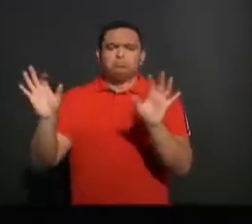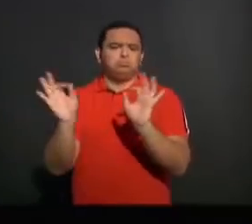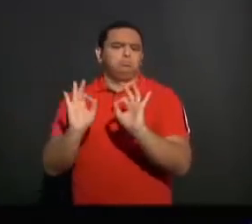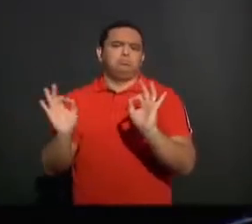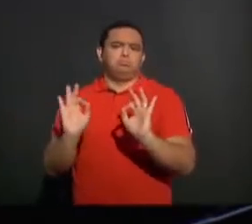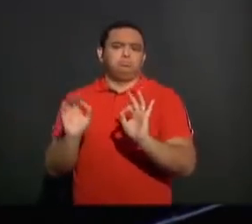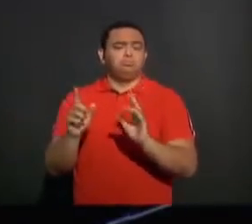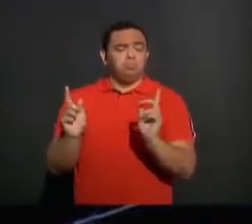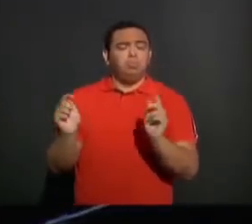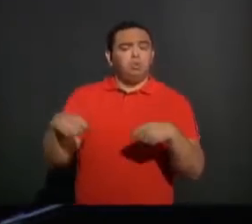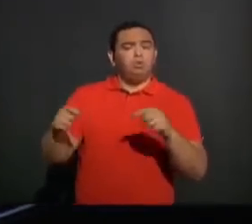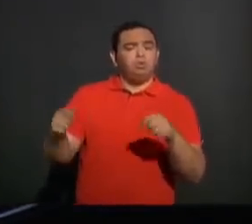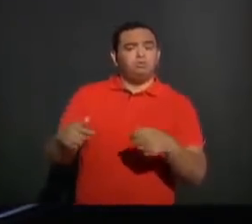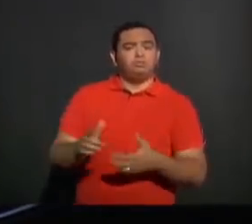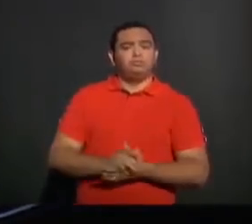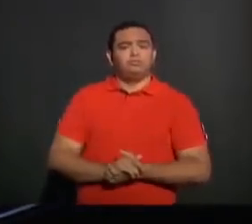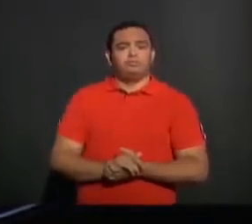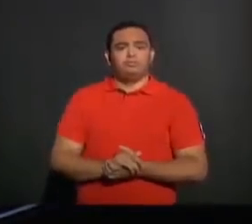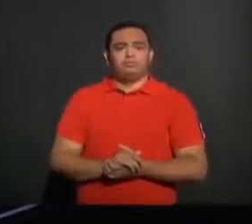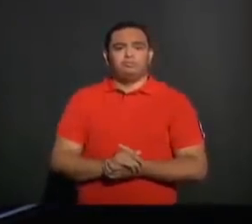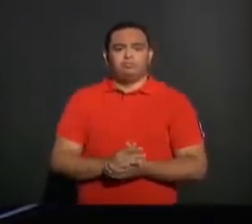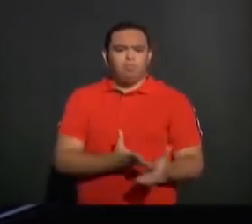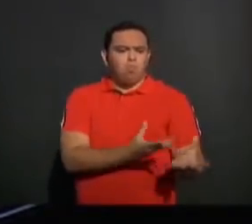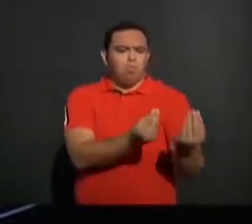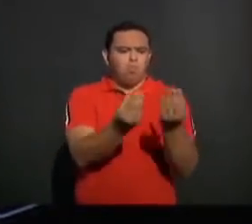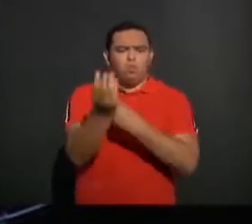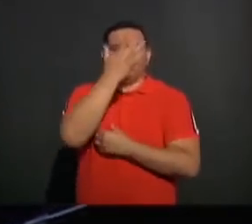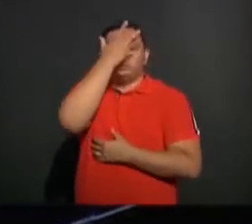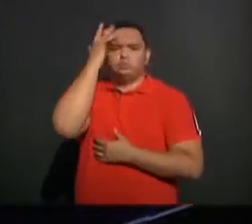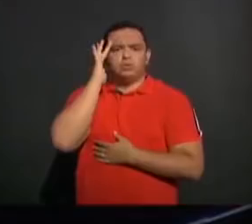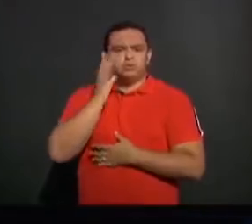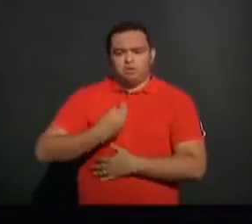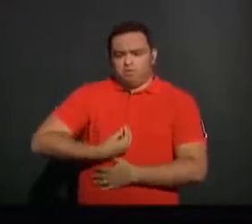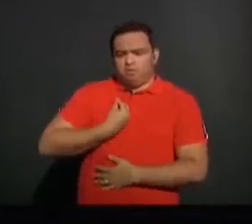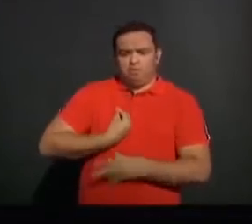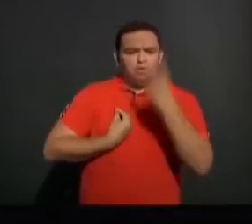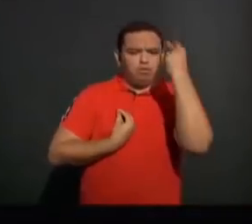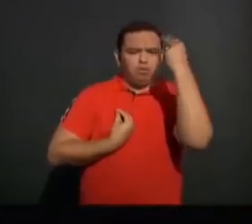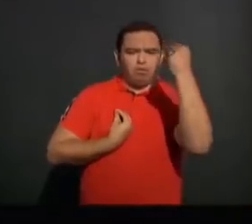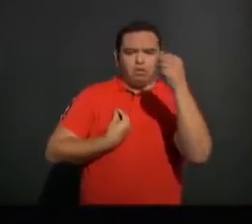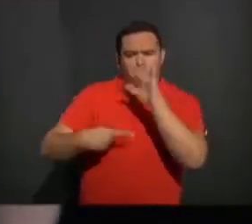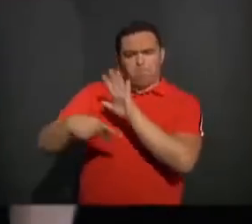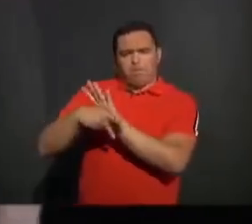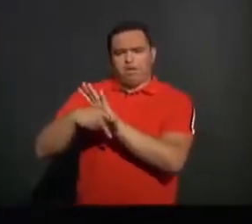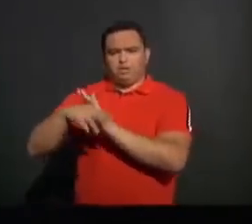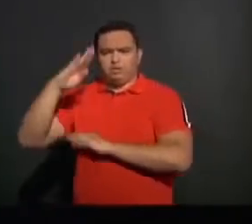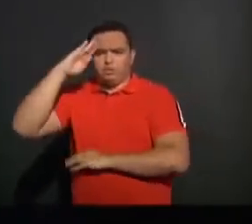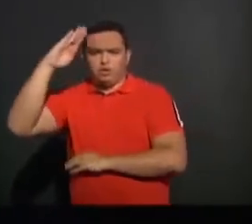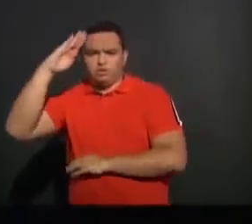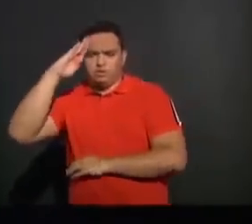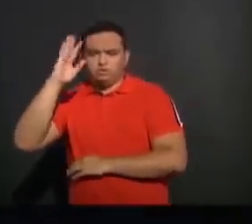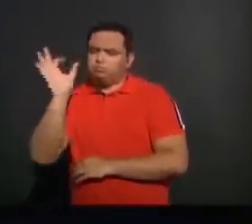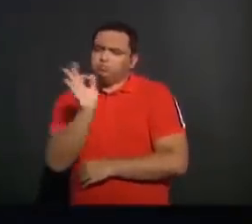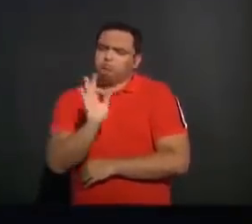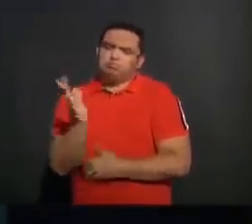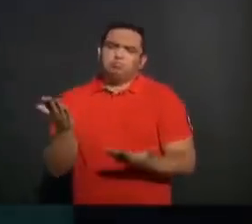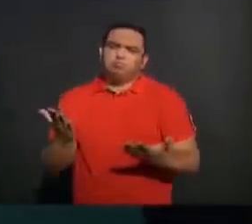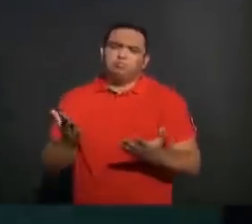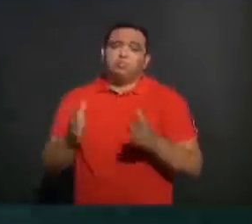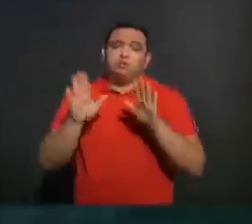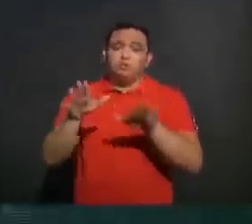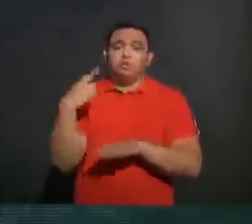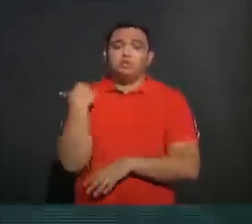Você sabe que isso é possível. Eu creio que a grande maioria que está aqui é só civil, não é militar, é brasileiro. Então nós temos dois